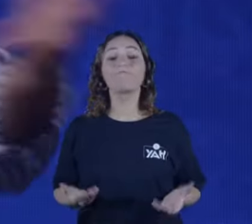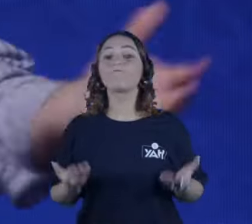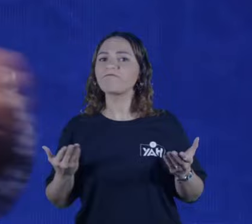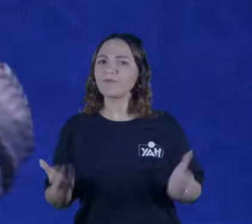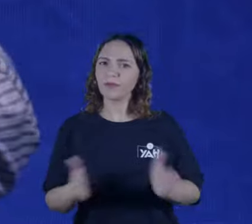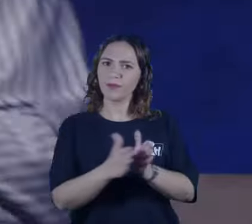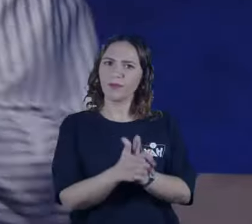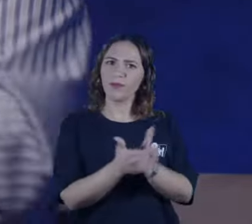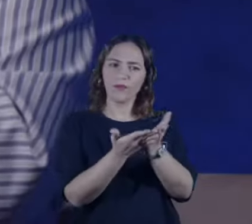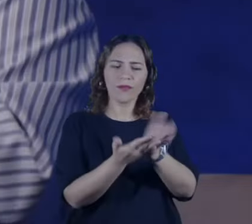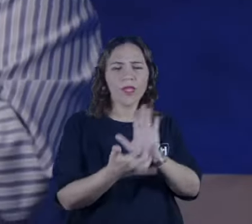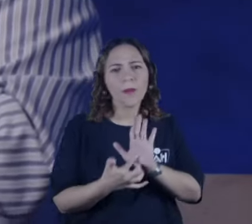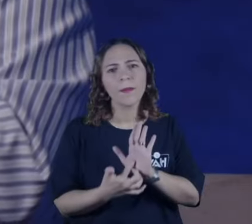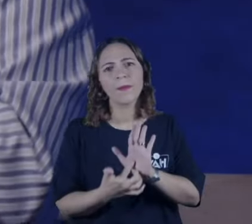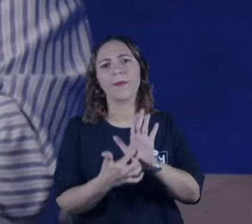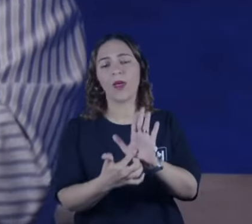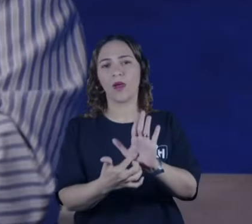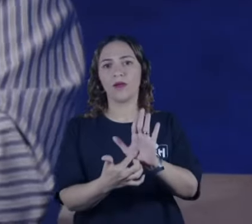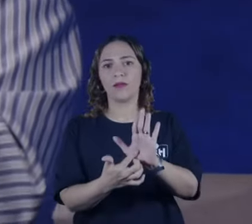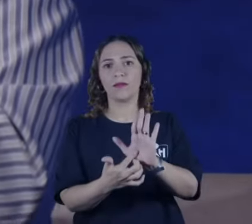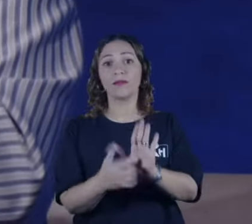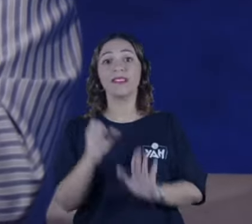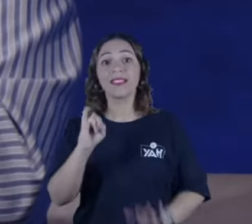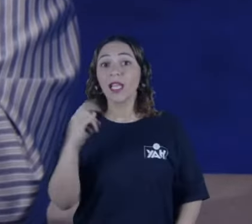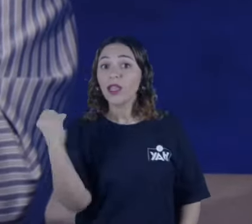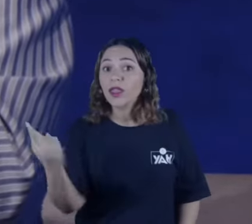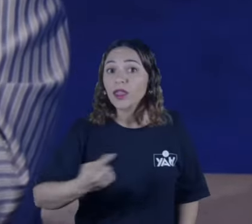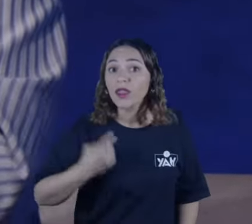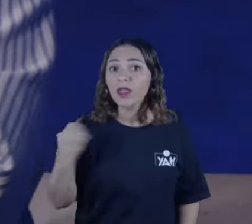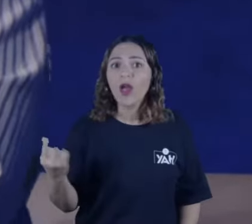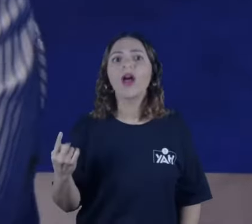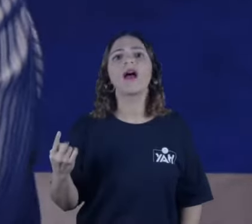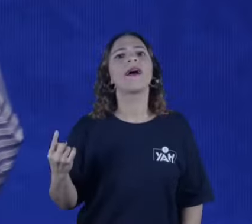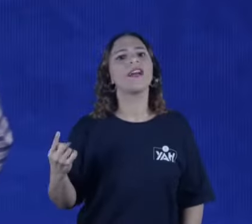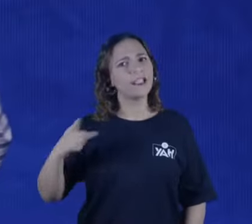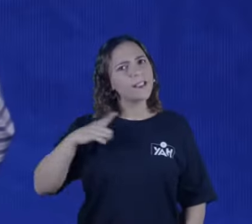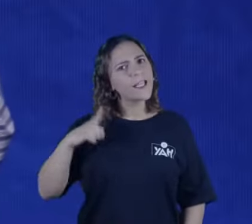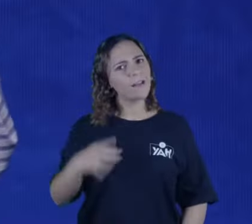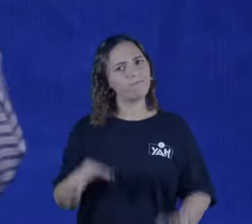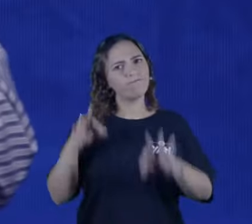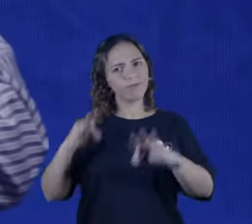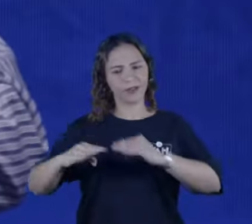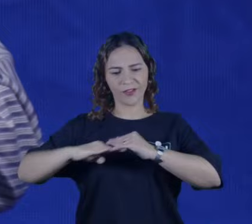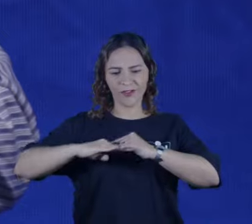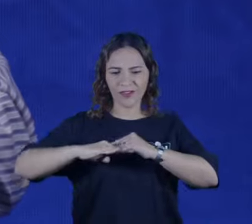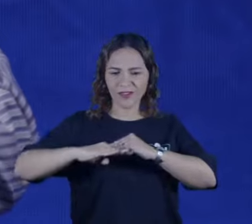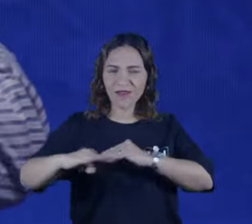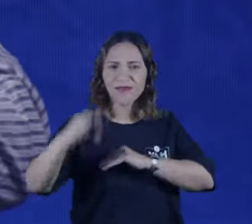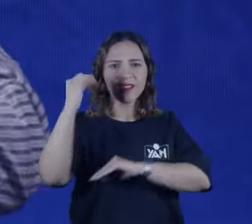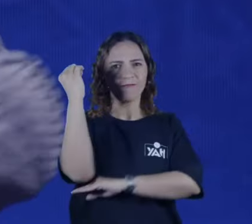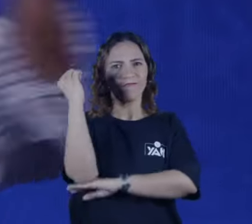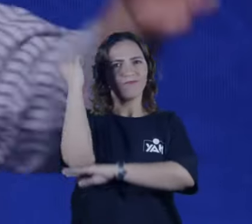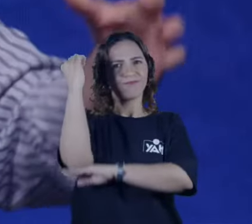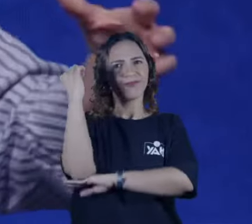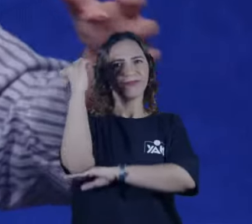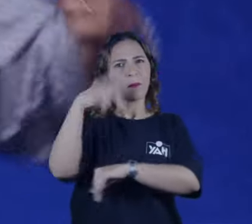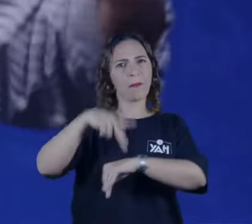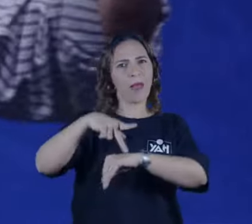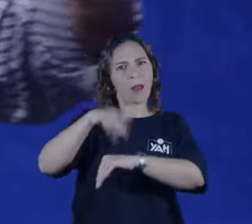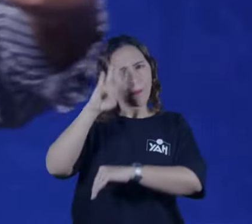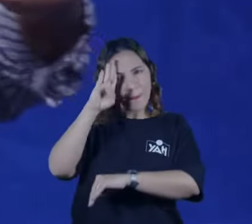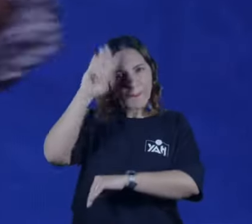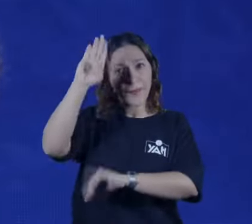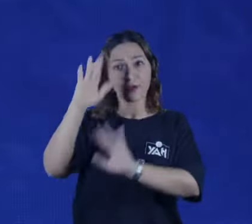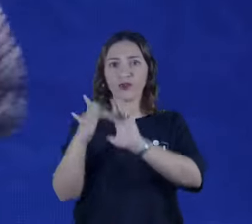a Bíblia está mostrando claramente que quando nós estamos edificados sobre a fundação e a pedra angular que é